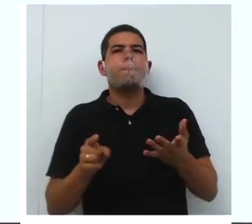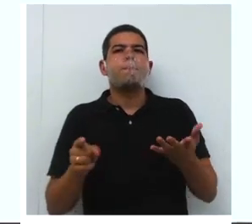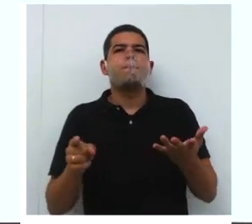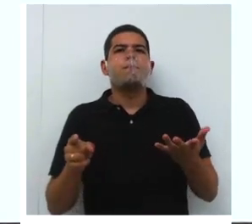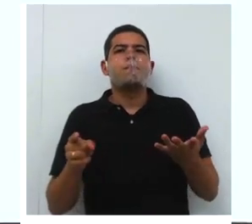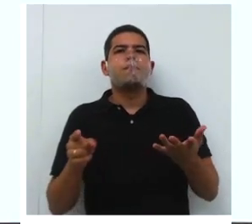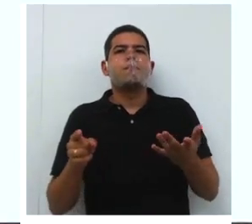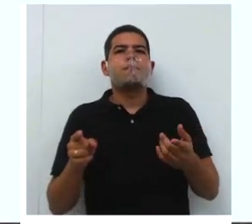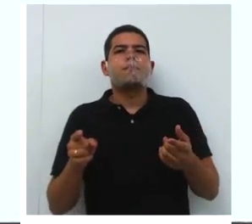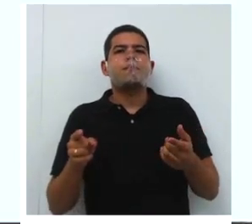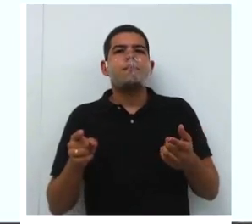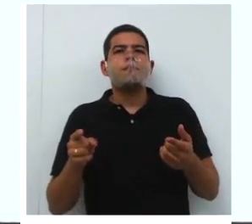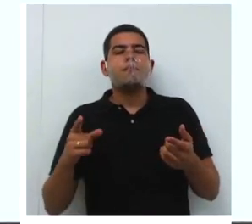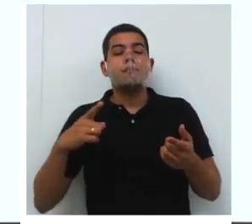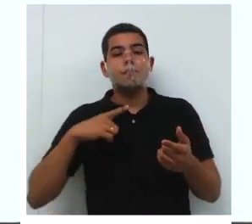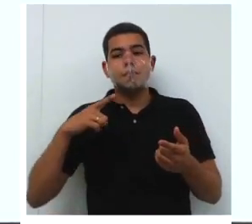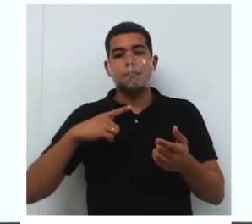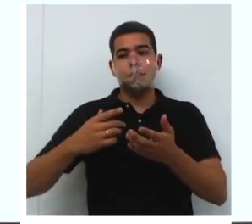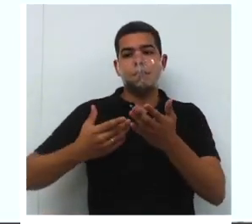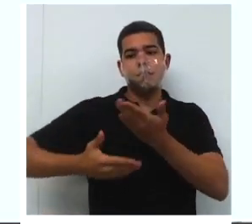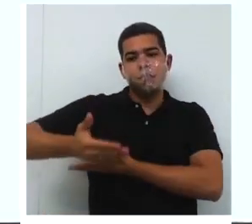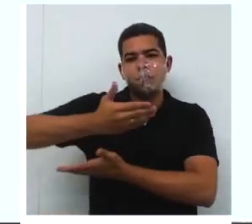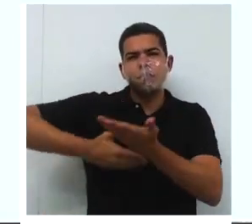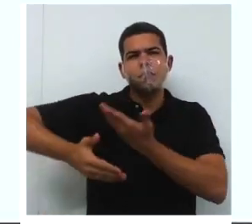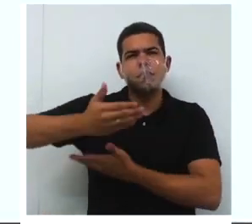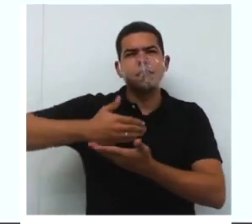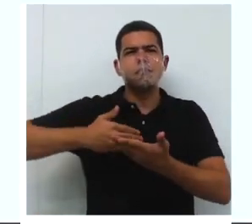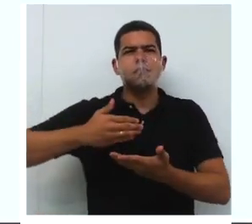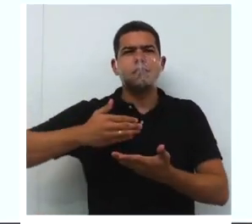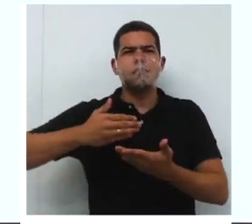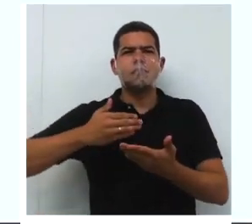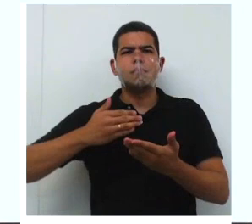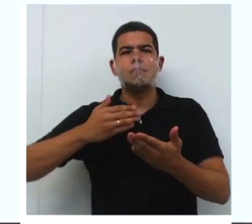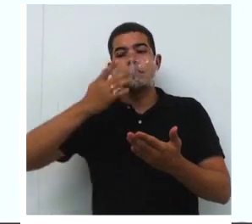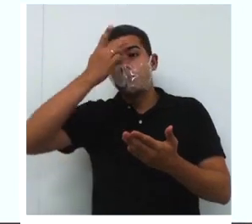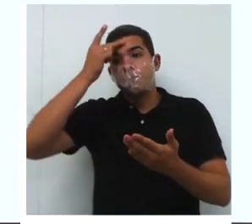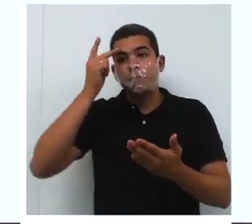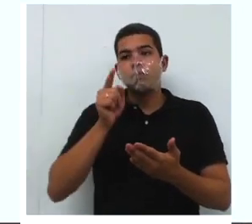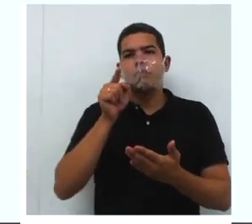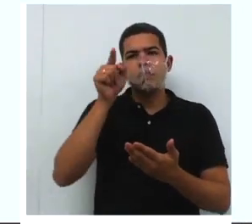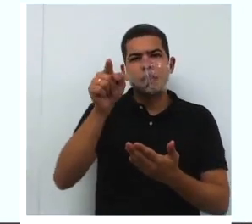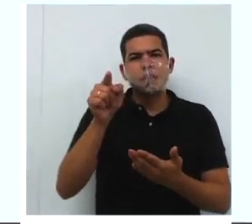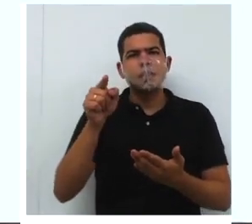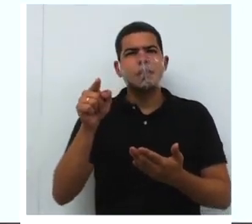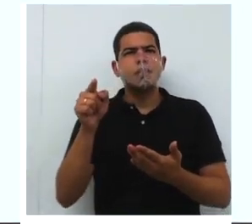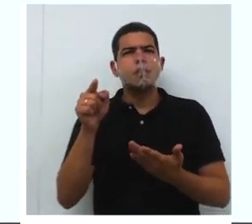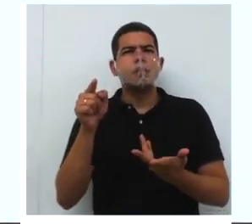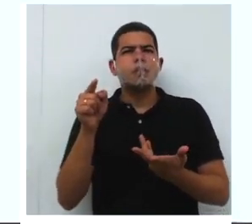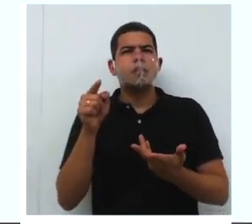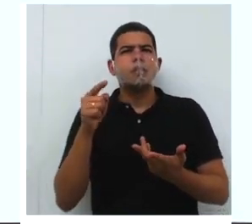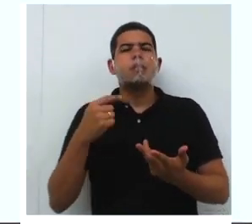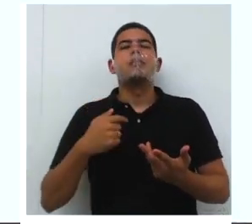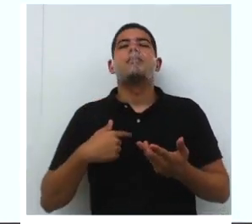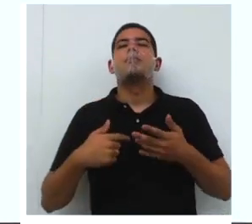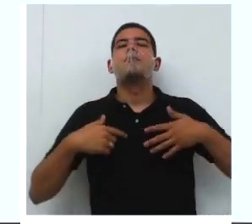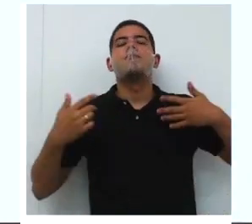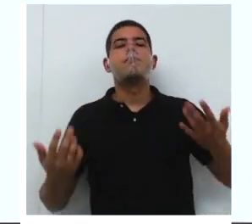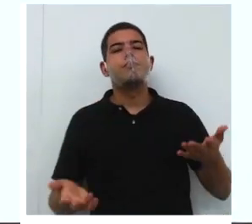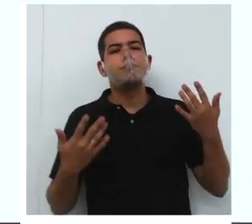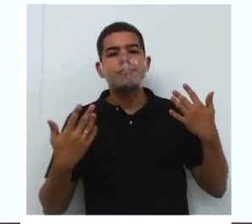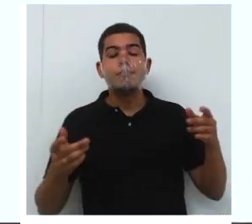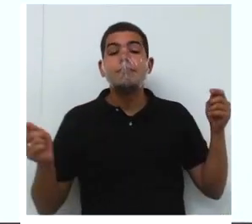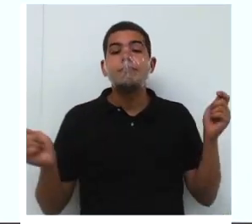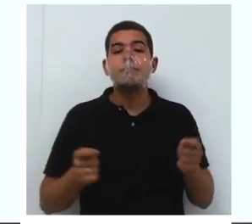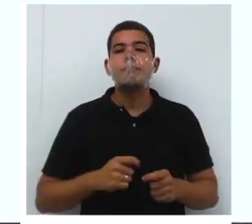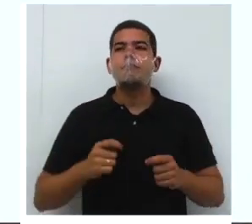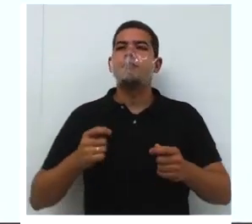você, na interação, quer dizer, você no contato com o outro, você se soltar,